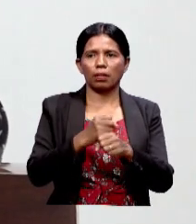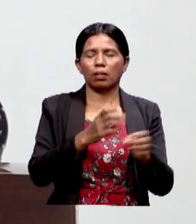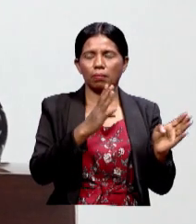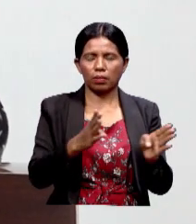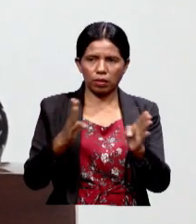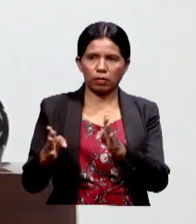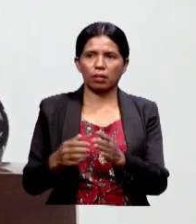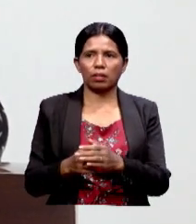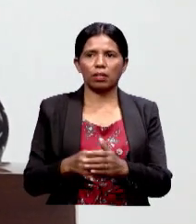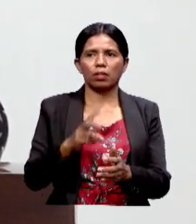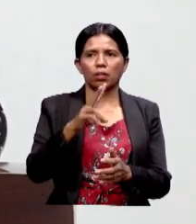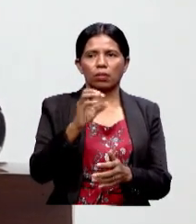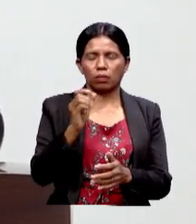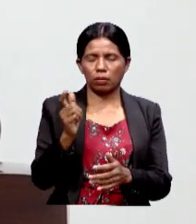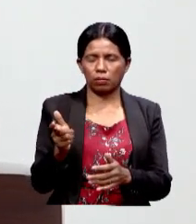falia,